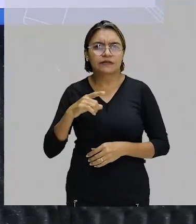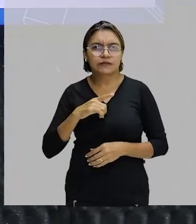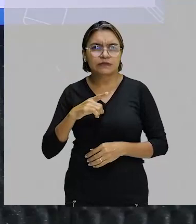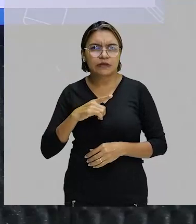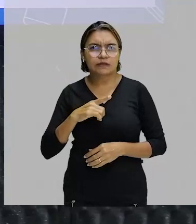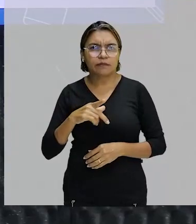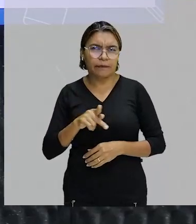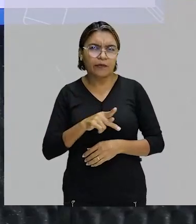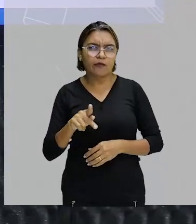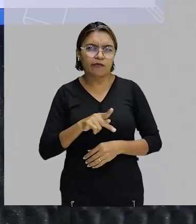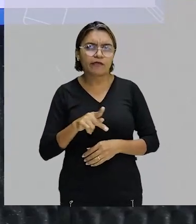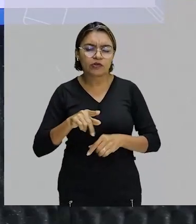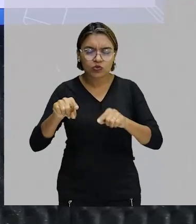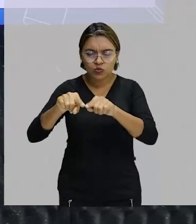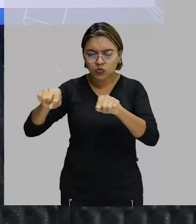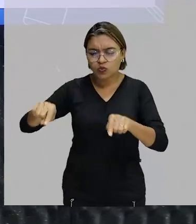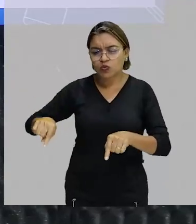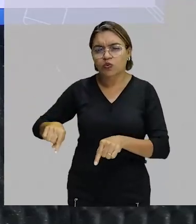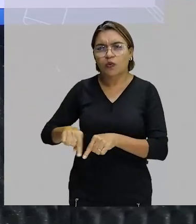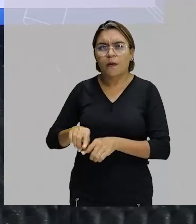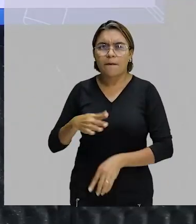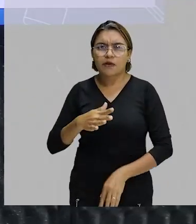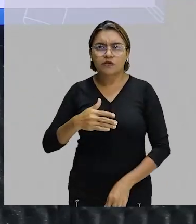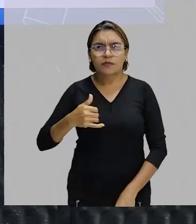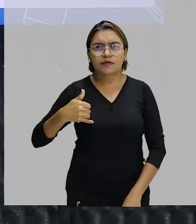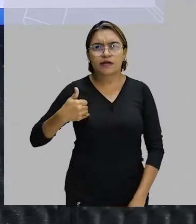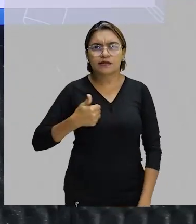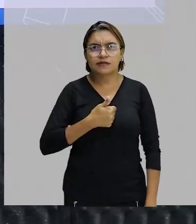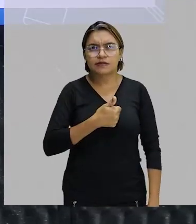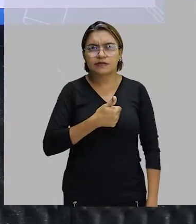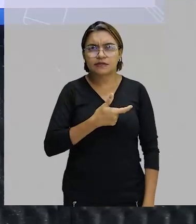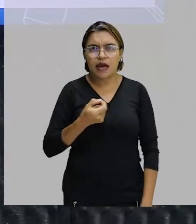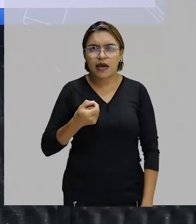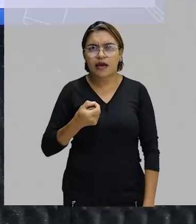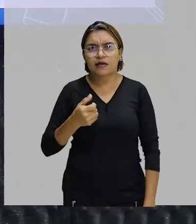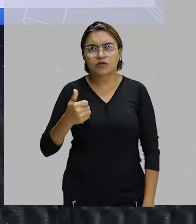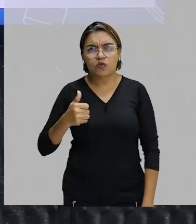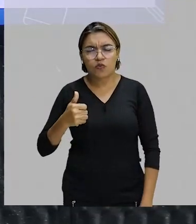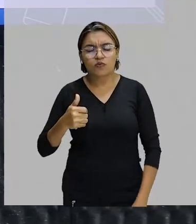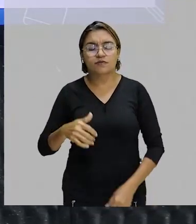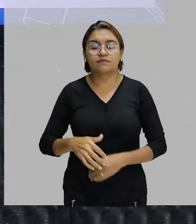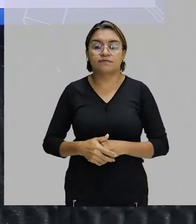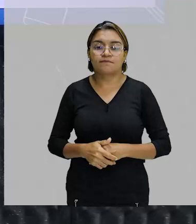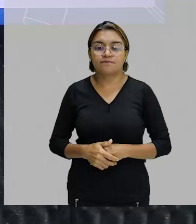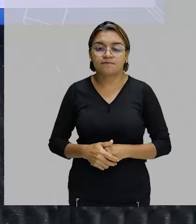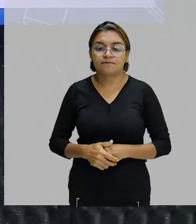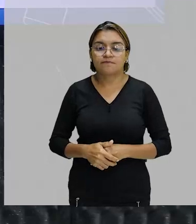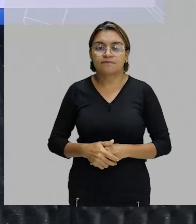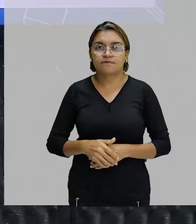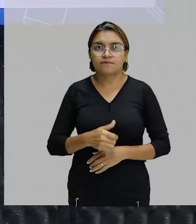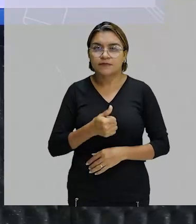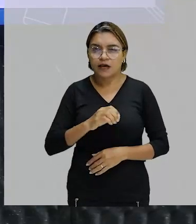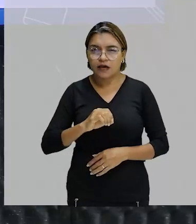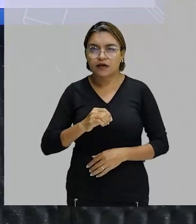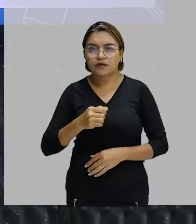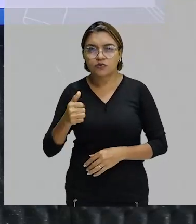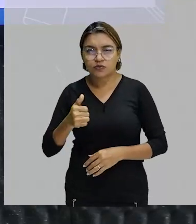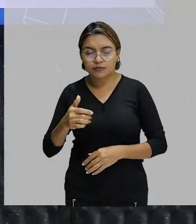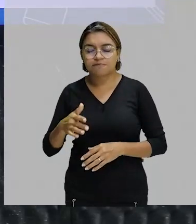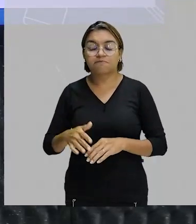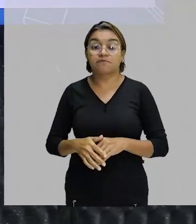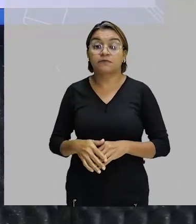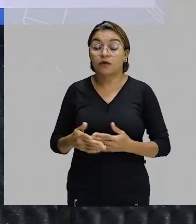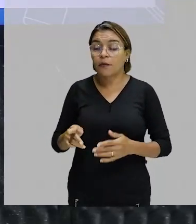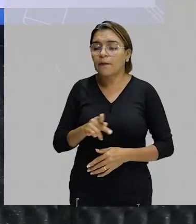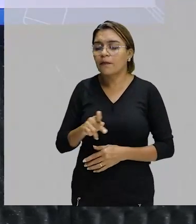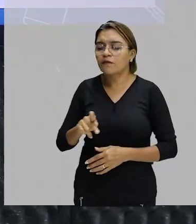aí com crianças por volta de 10, 11 anos e teve uma ocasião que a turma estava muito agitada e o professor passou